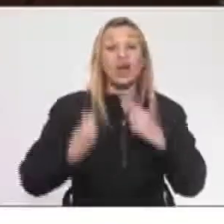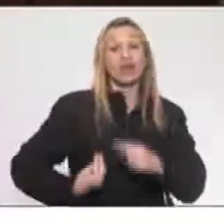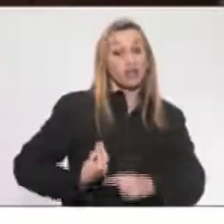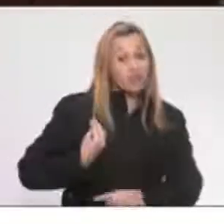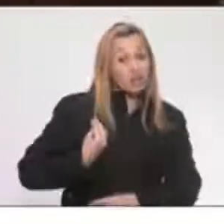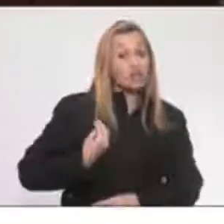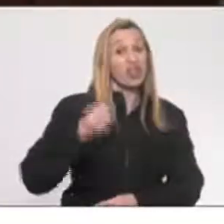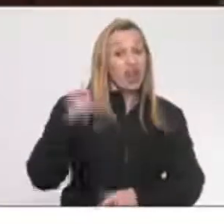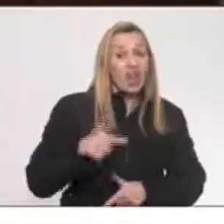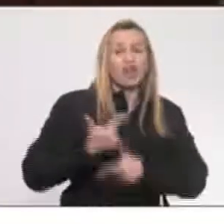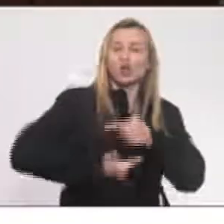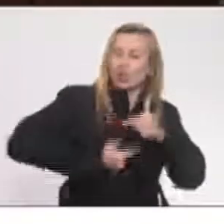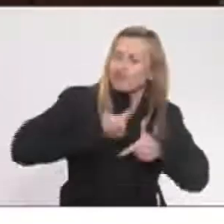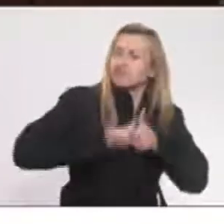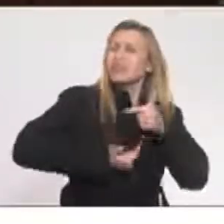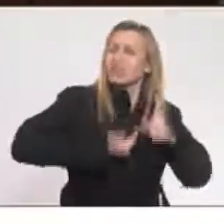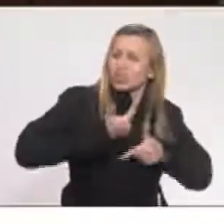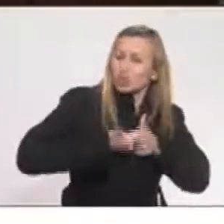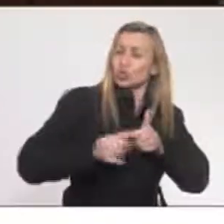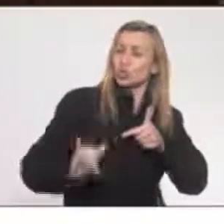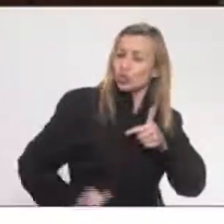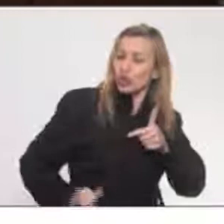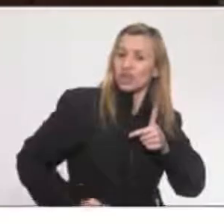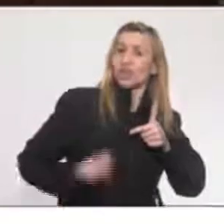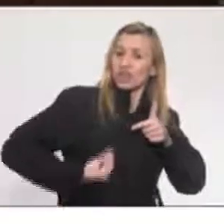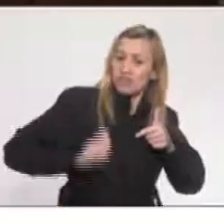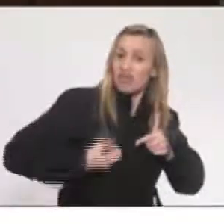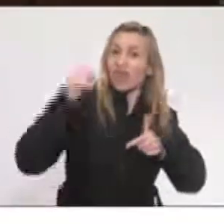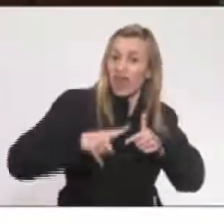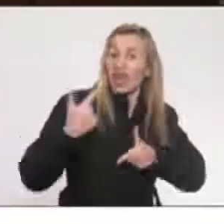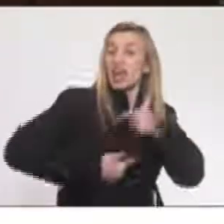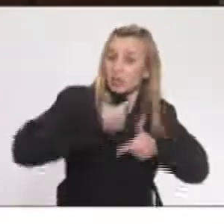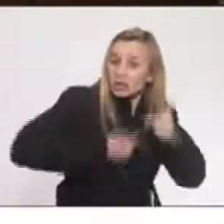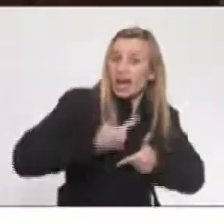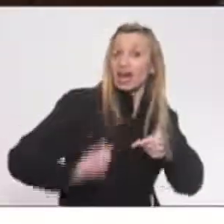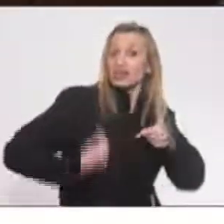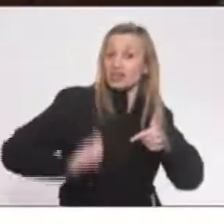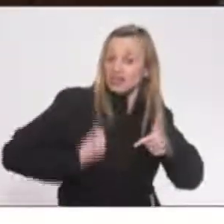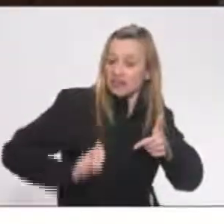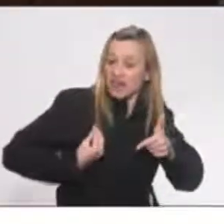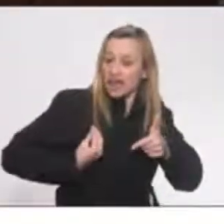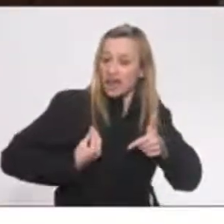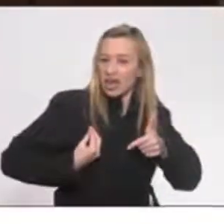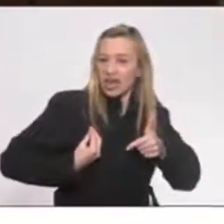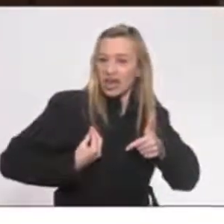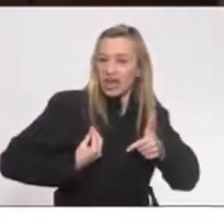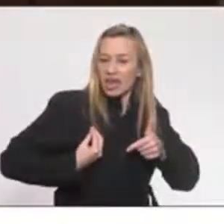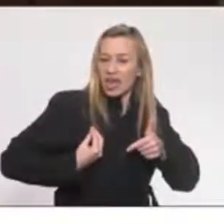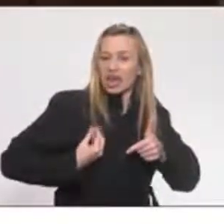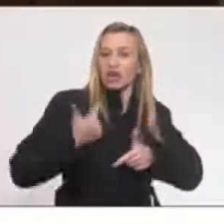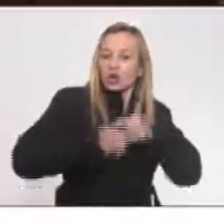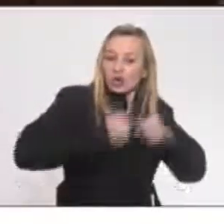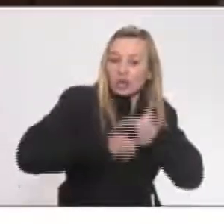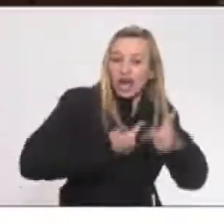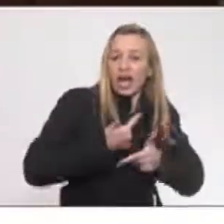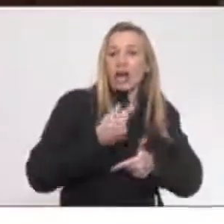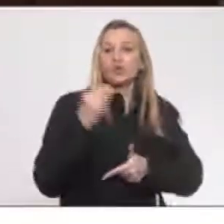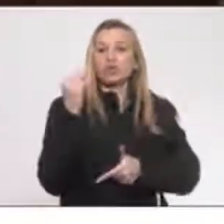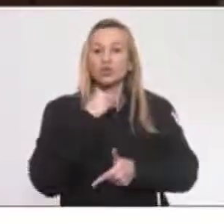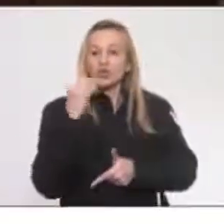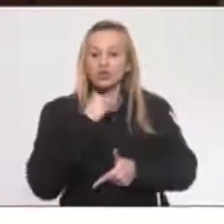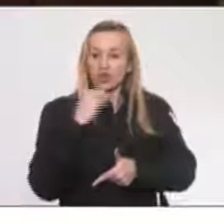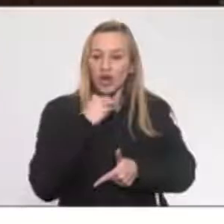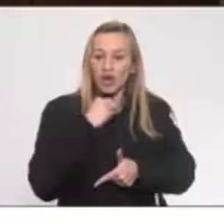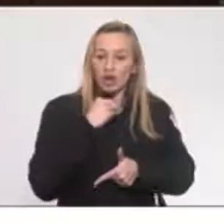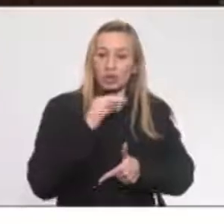é luta renhida. Viver é lutar, viver é combate, que aos fracos abate, mas